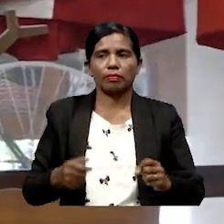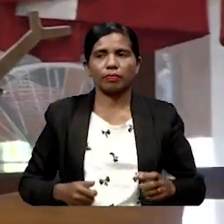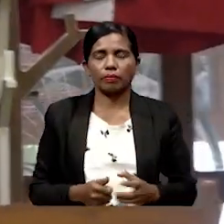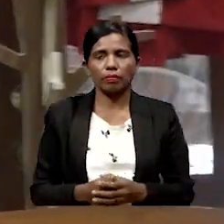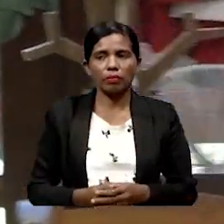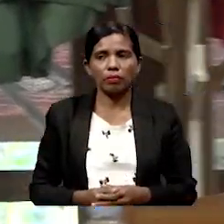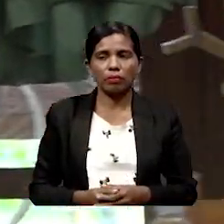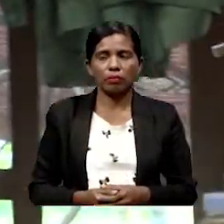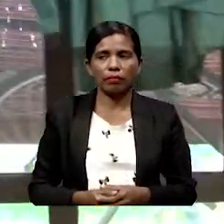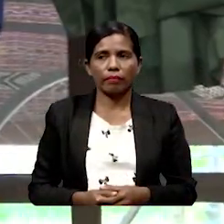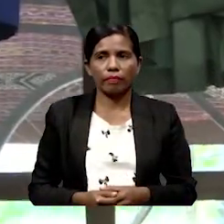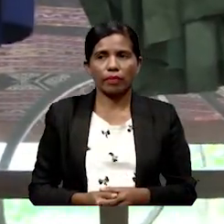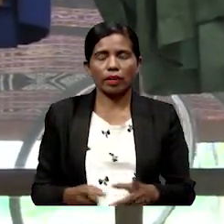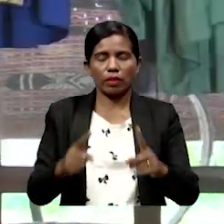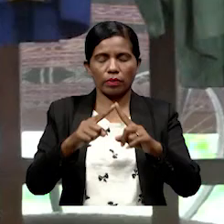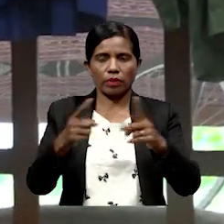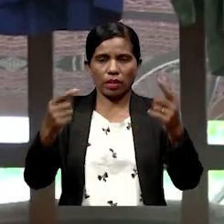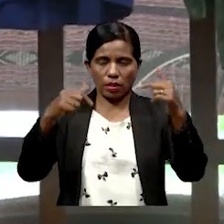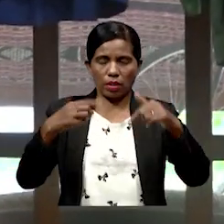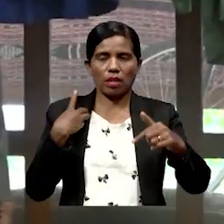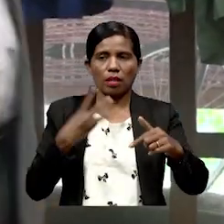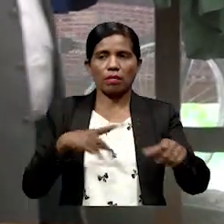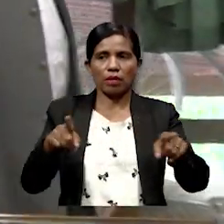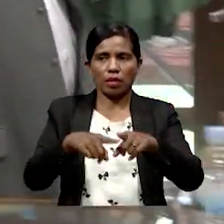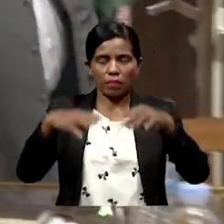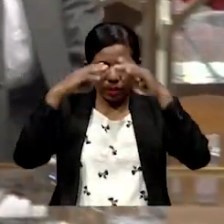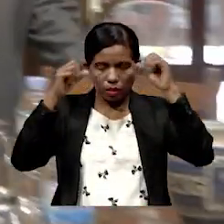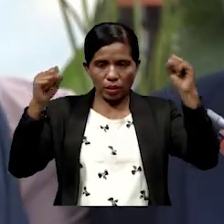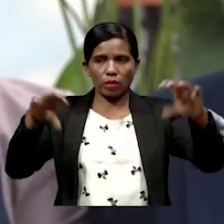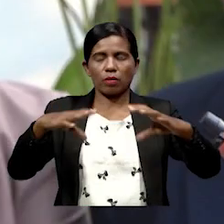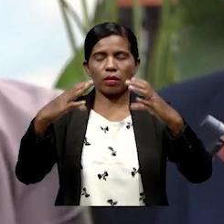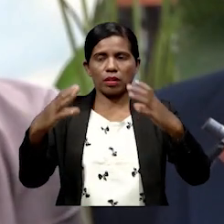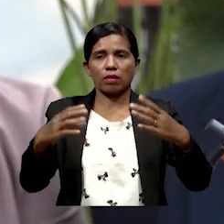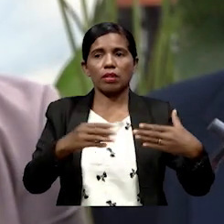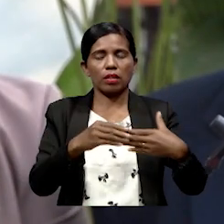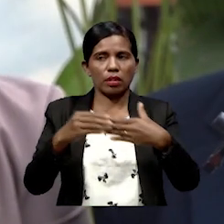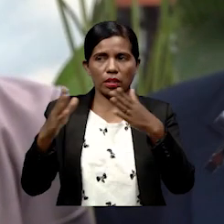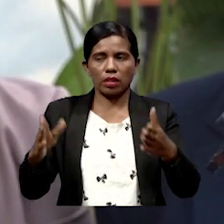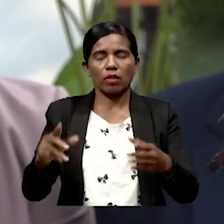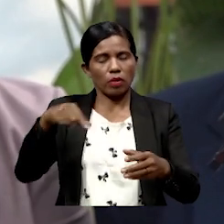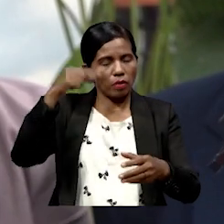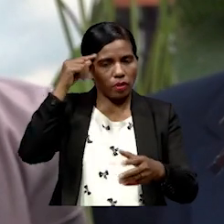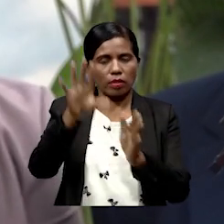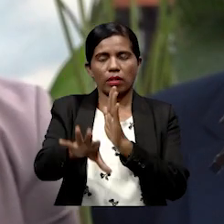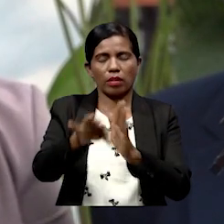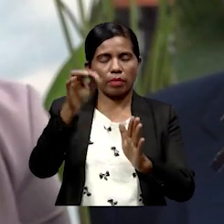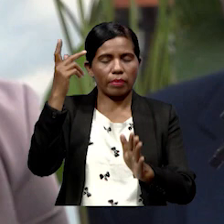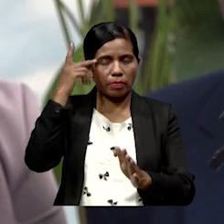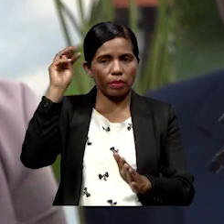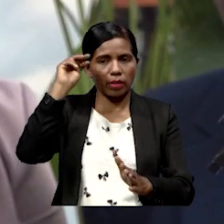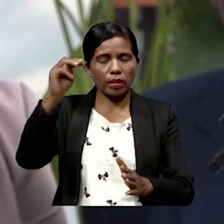O inau mai hanesana presidente comissão organizadora, neve ma ka governo no mai, sua senhora primeiro-ministro no mai para